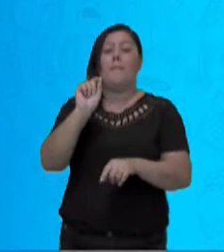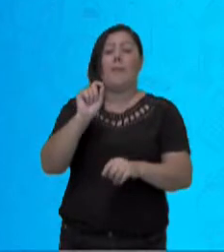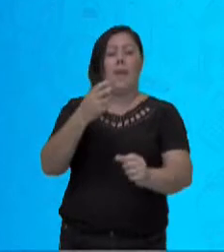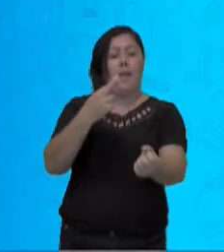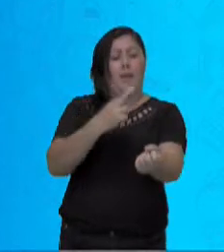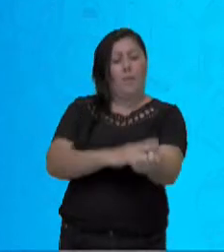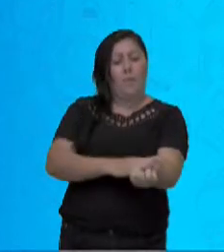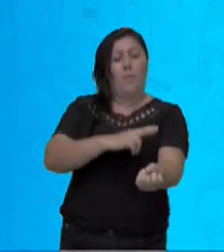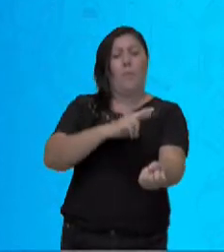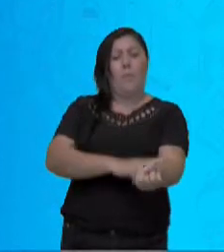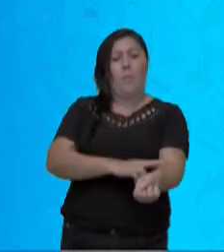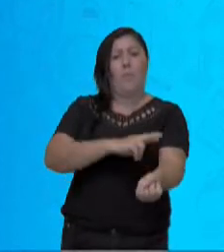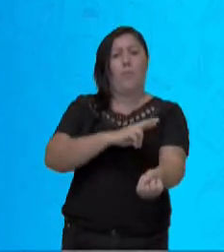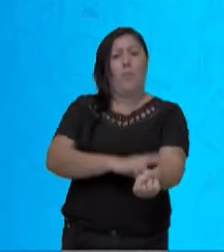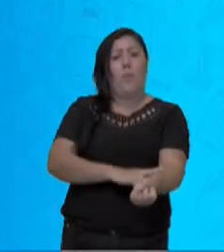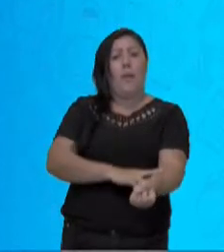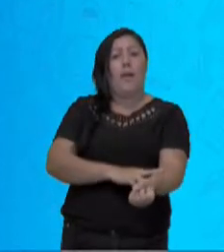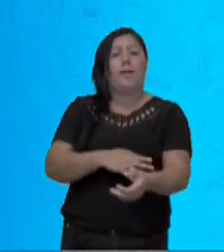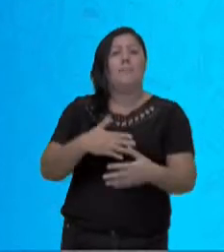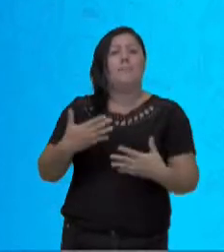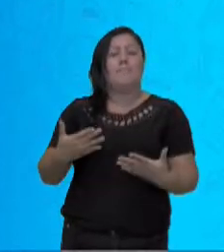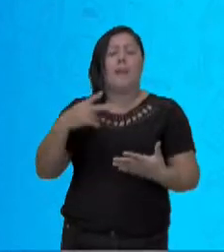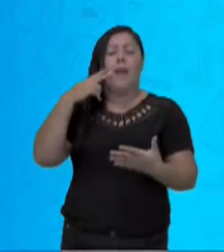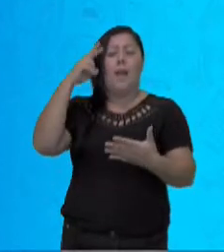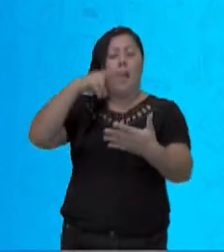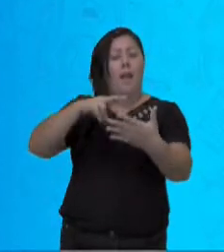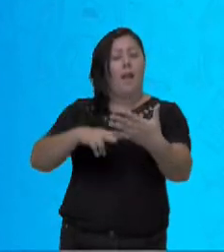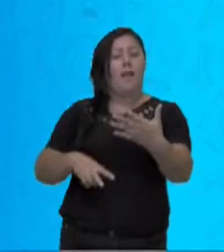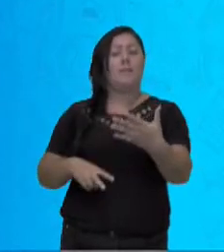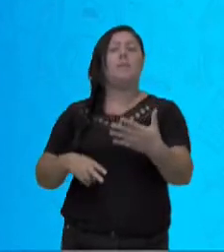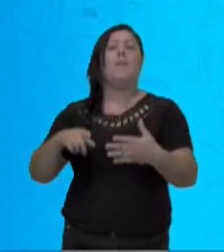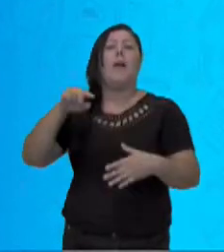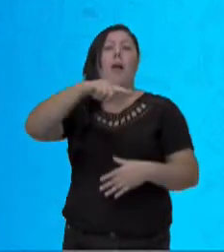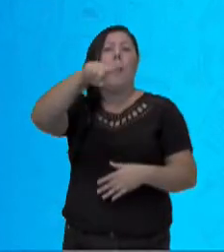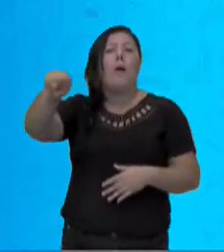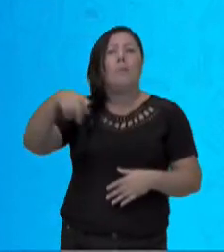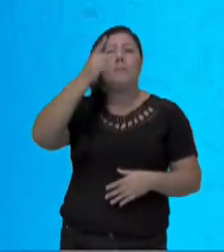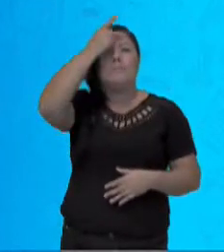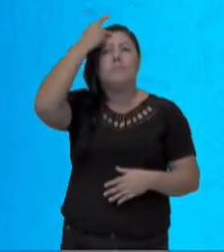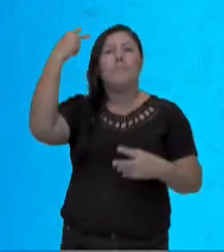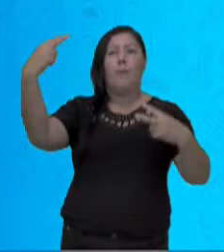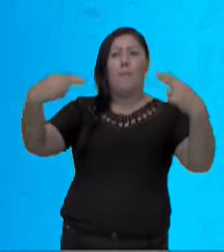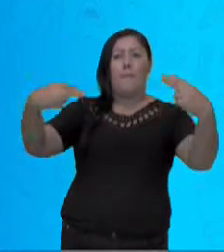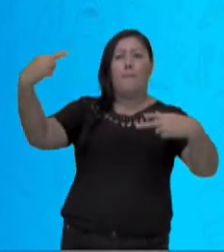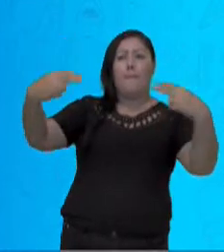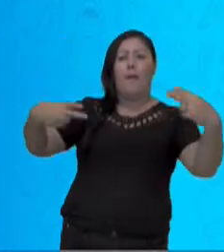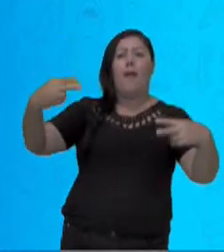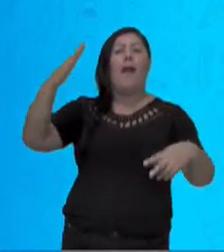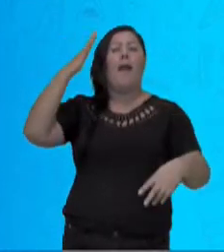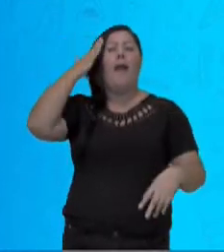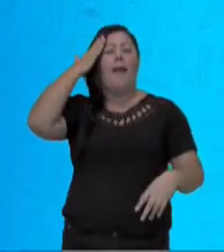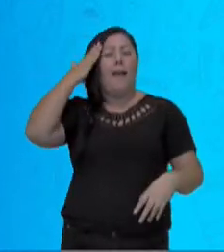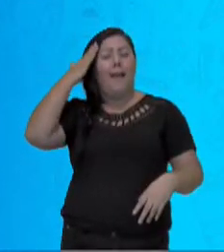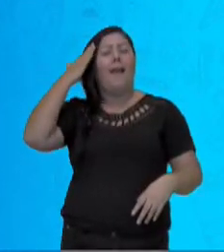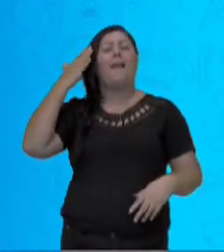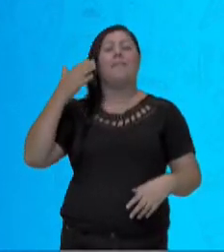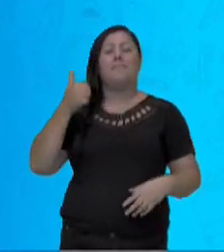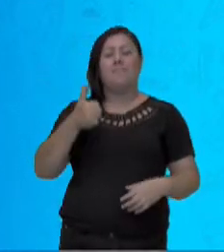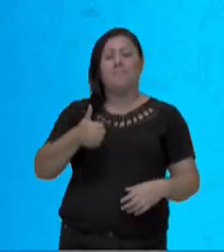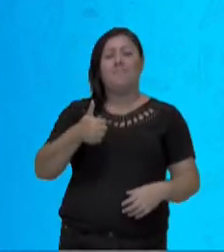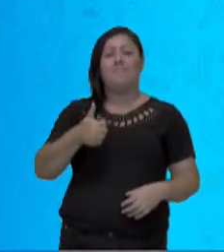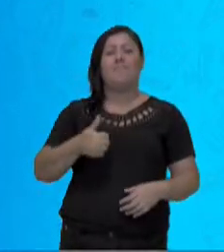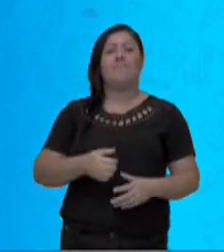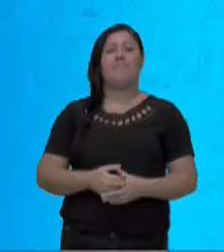para que a minha leitura fosse compreendida por você, estudante.